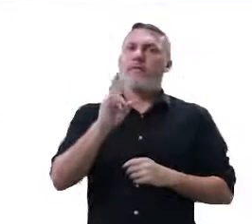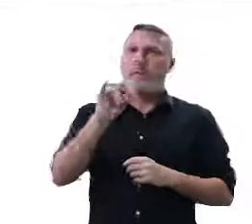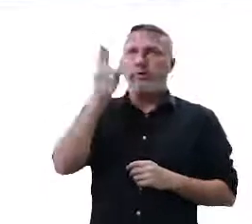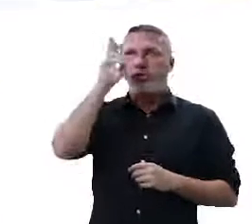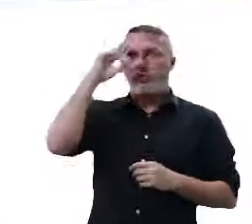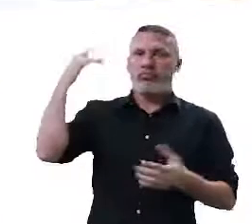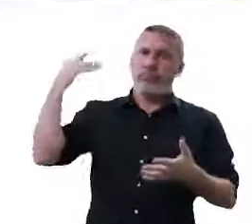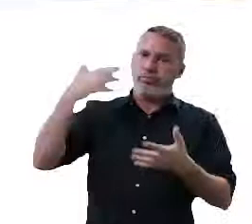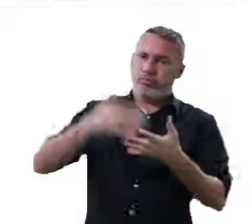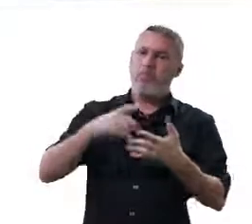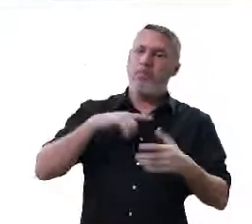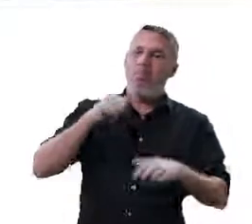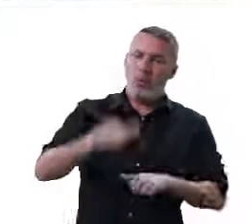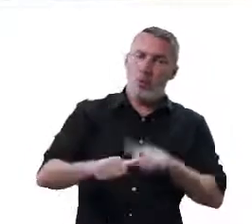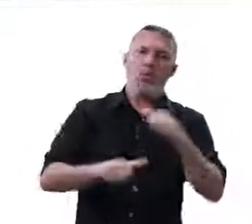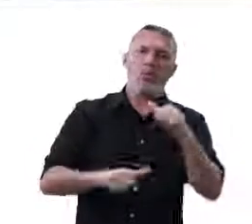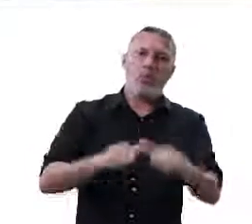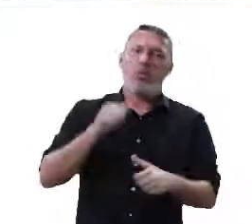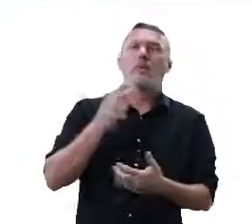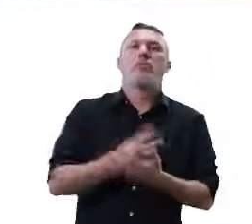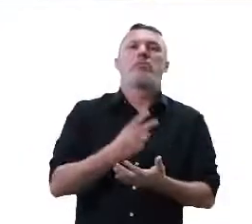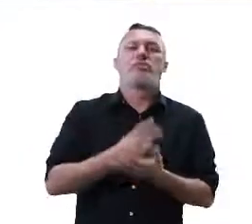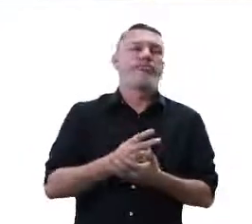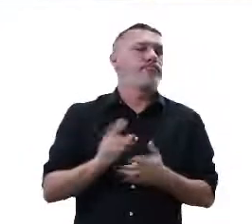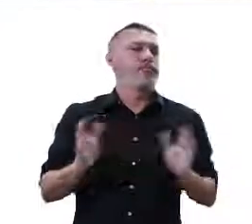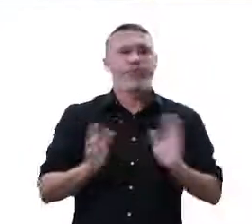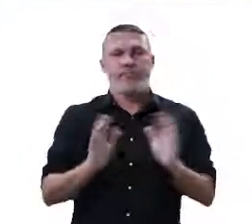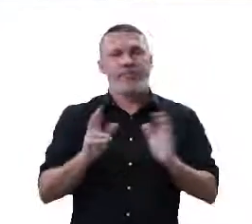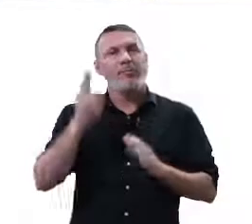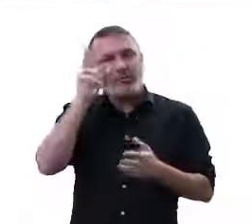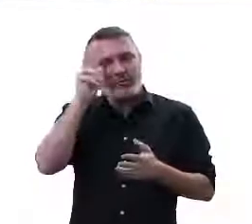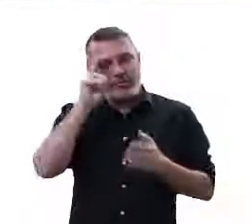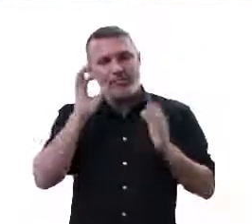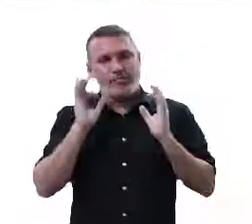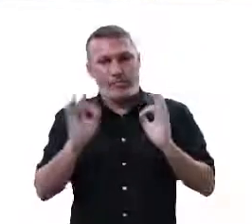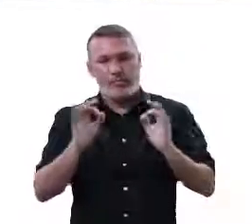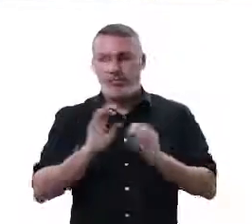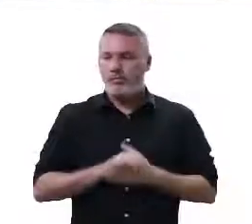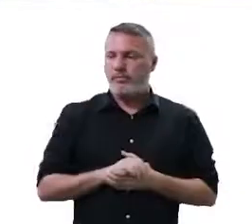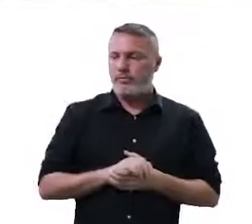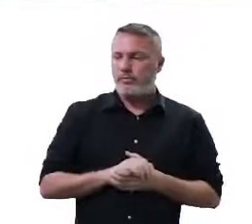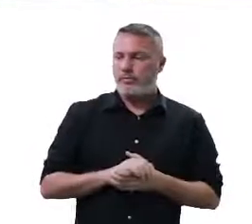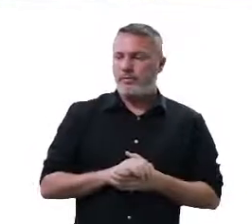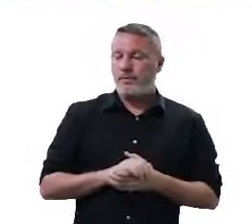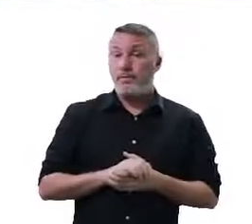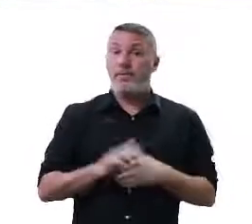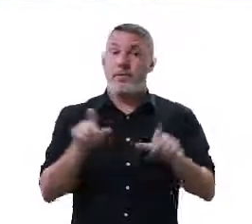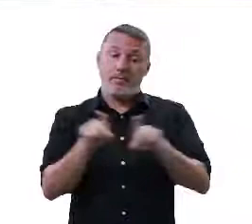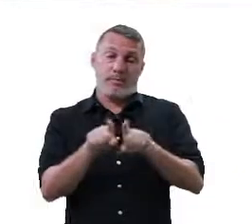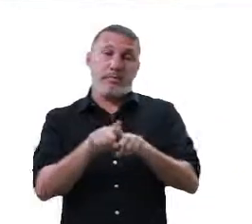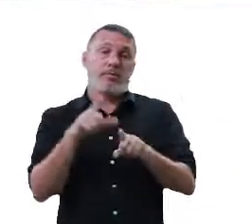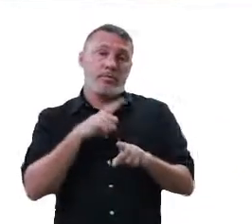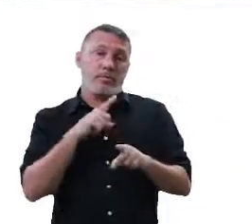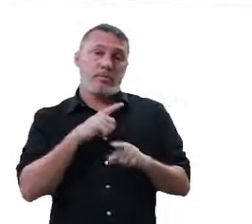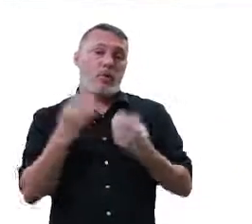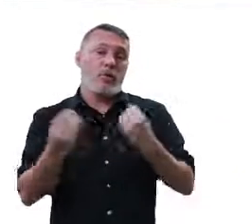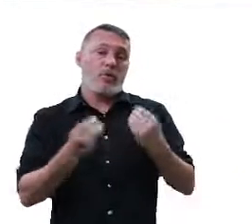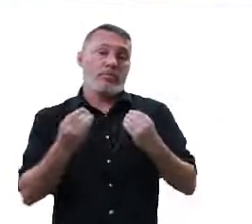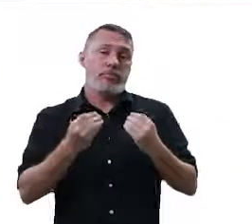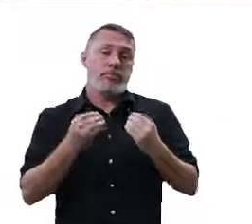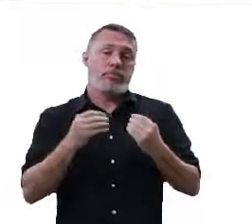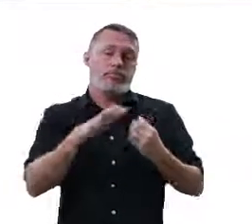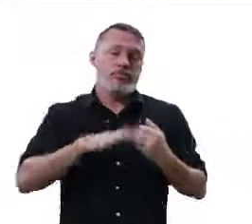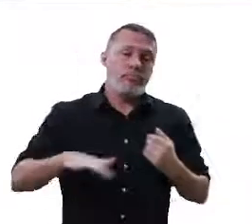vai mudar ao longo da história e isso faz com que isso seja histórico. A mesma coisa em relação às forças